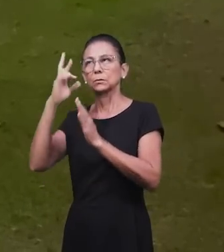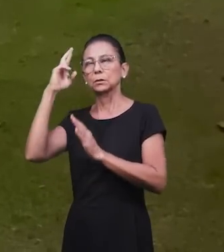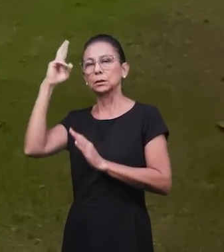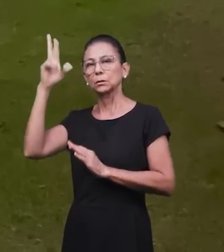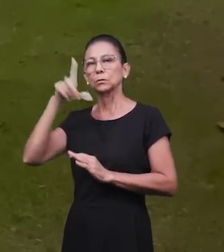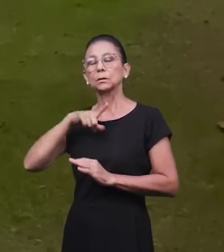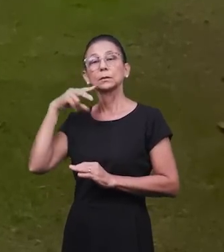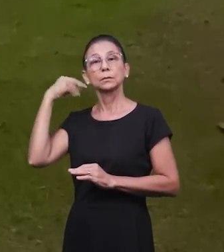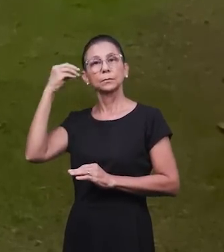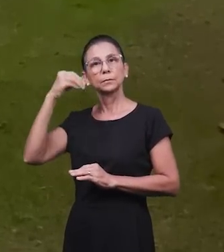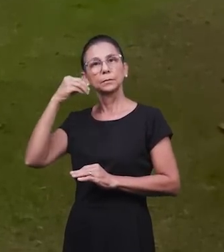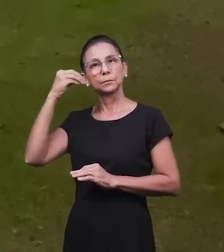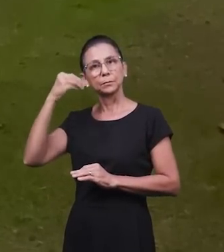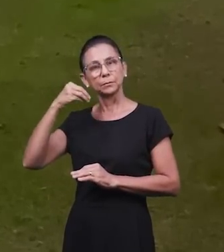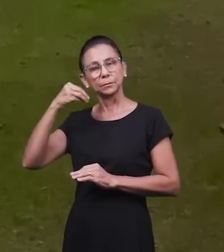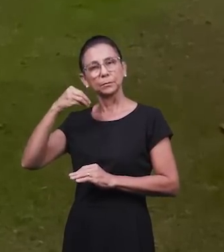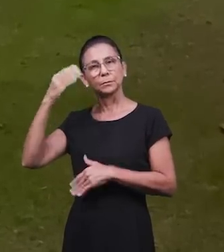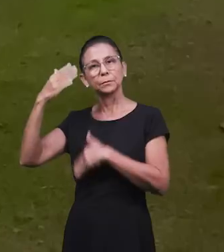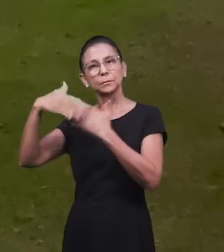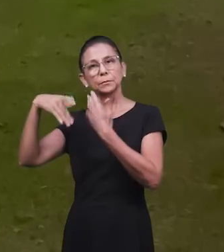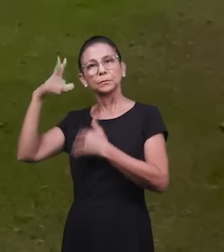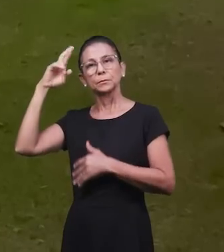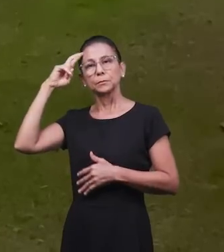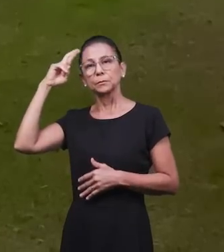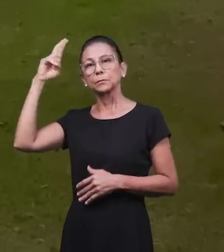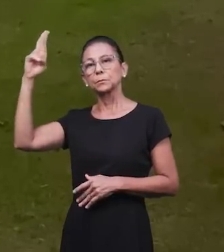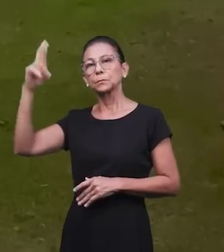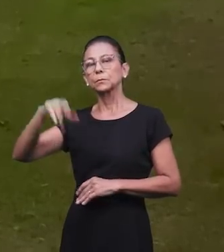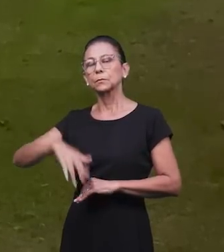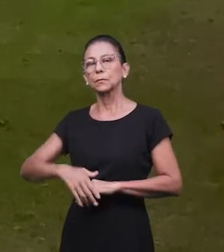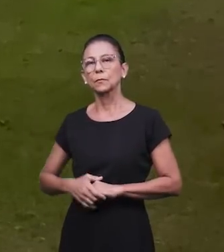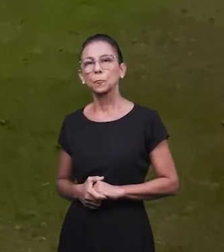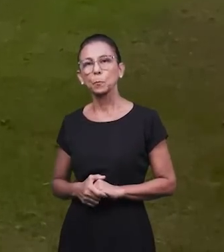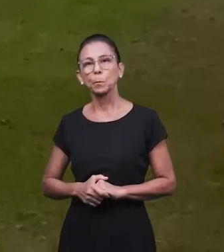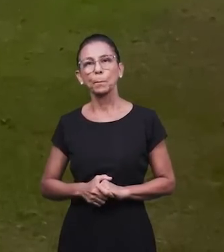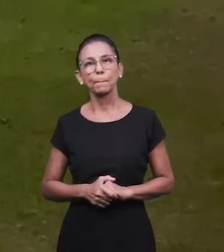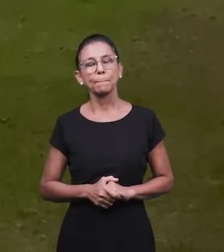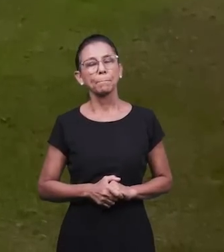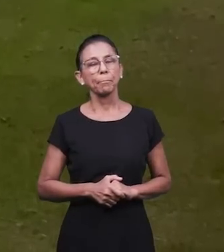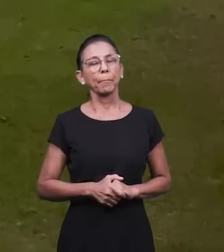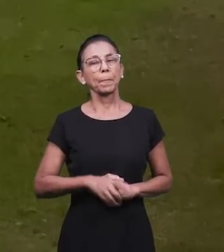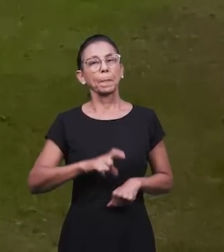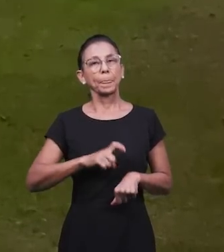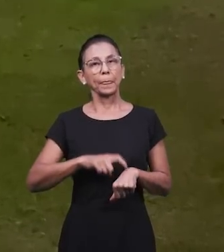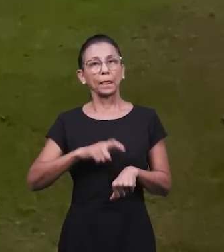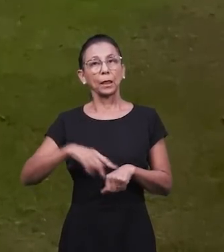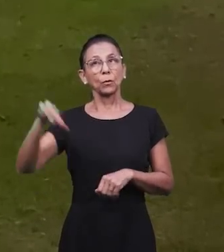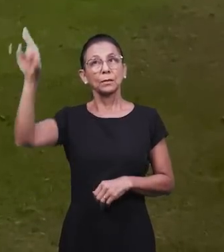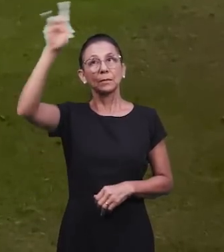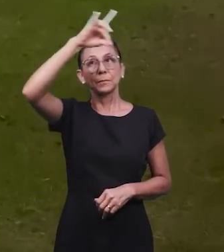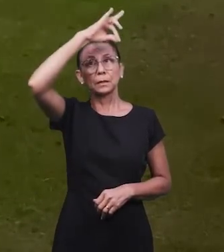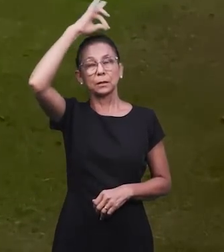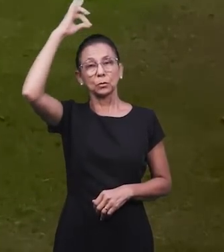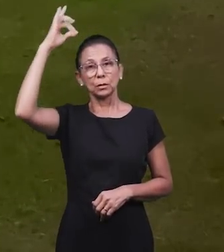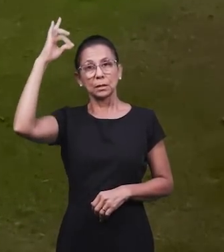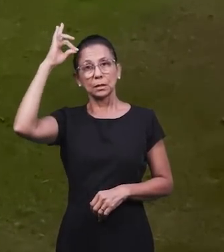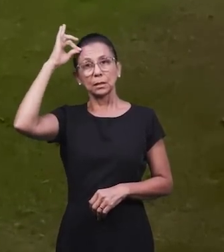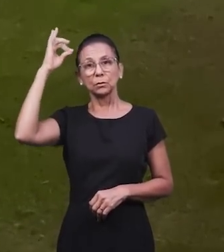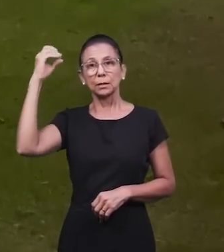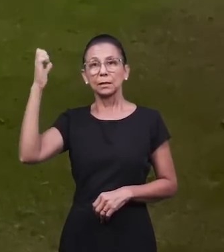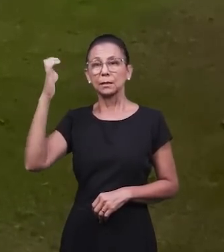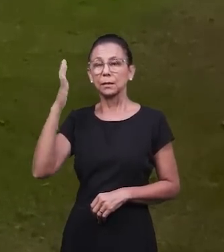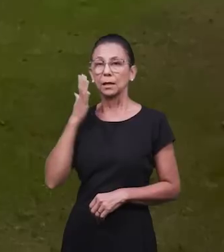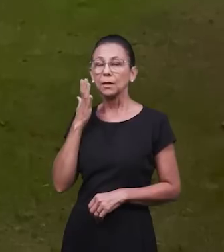vemos isso, a preocupação do Espírito Santo nessa última hora de se revelar para que eles tenham essa